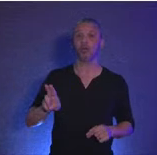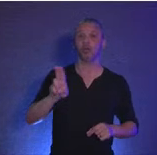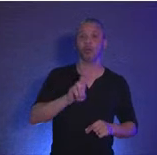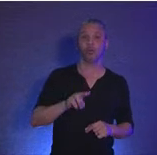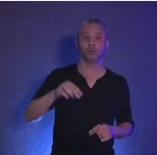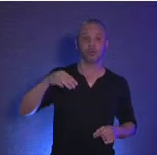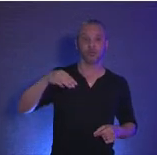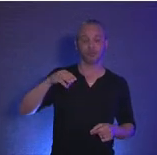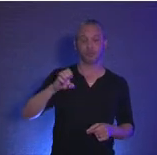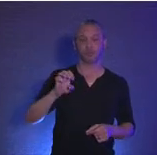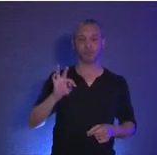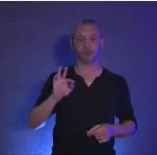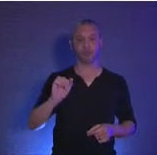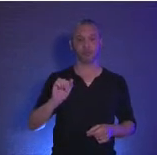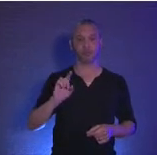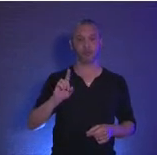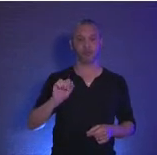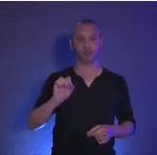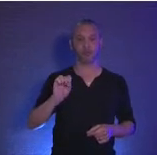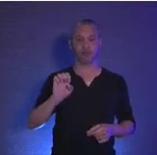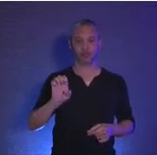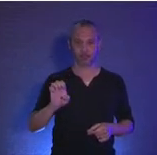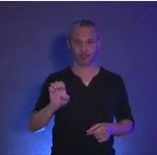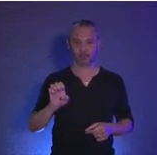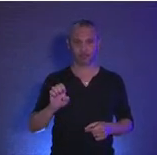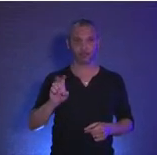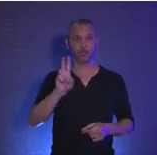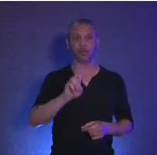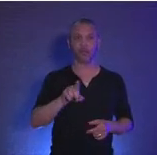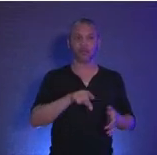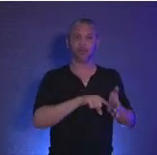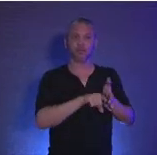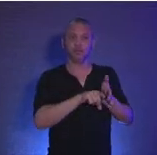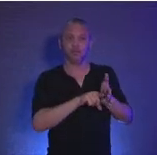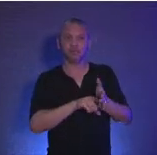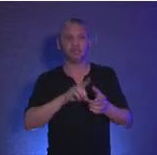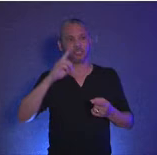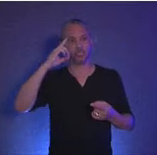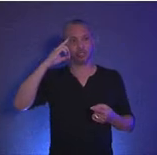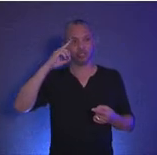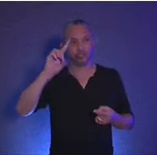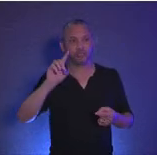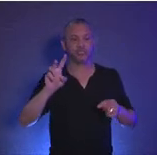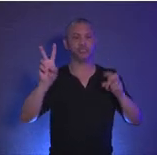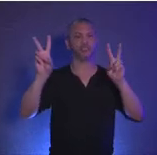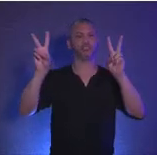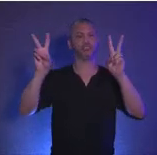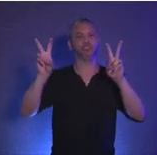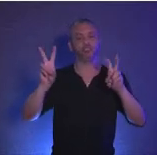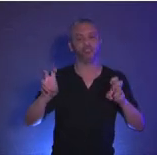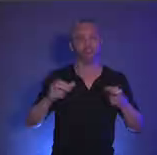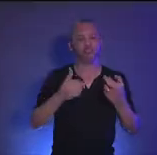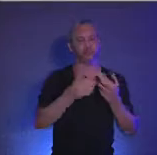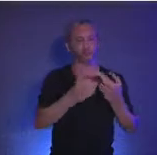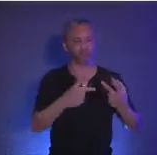Metabase, né, para fazer esse painel no Núcleo, que vocês podem filtrar por data, títulos, termos dos